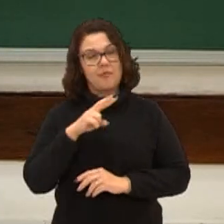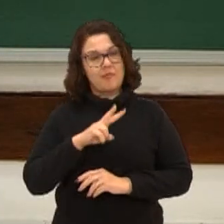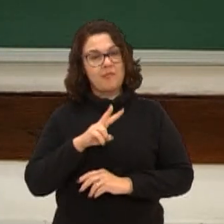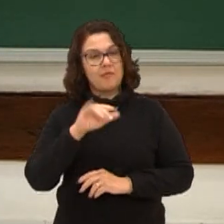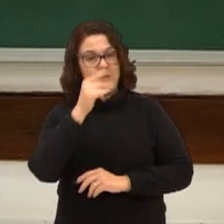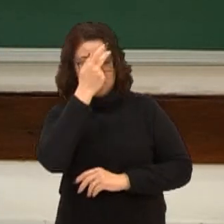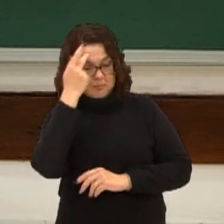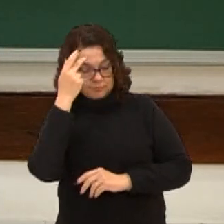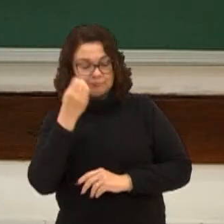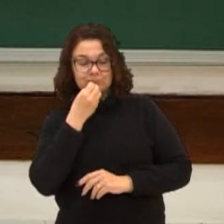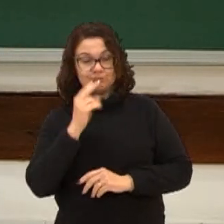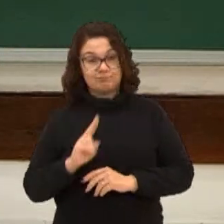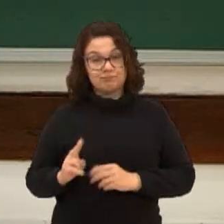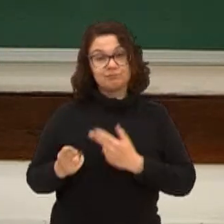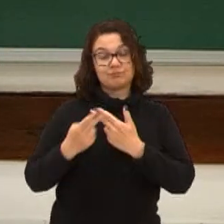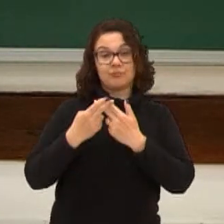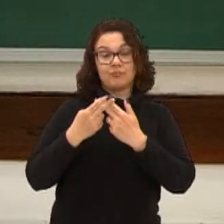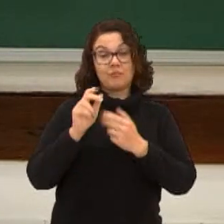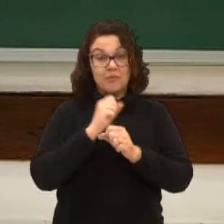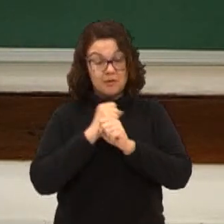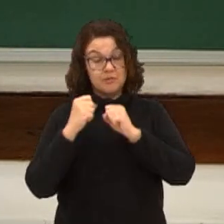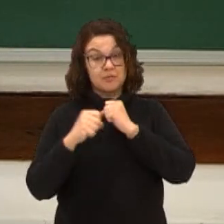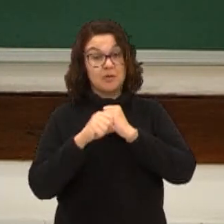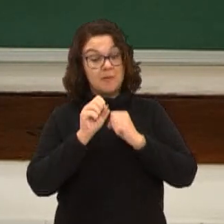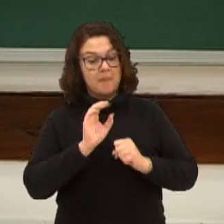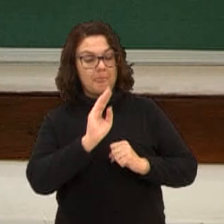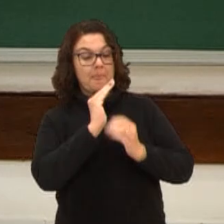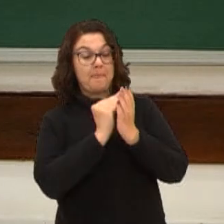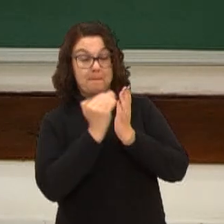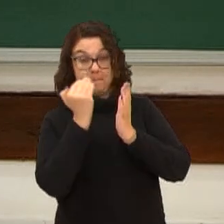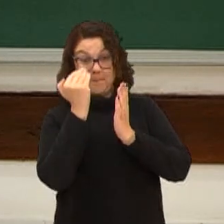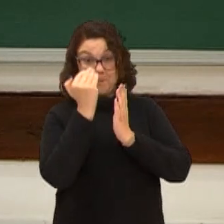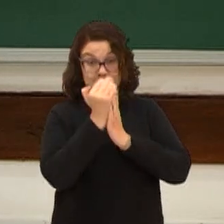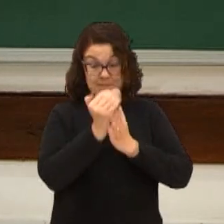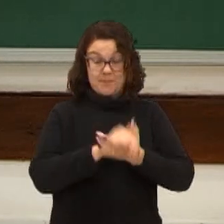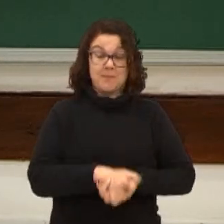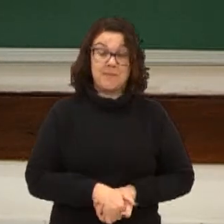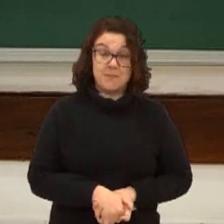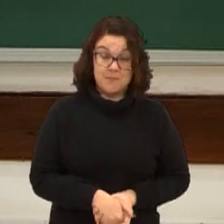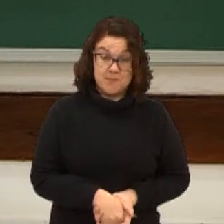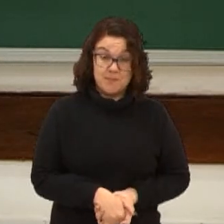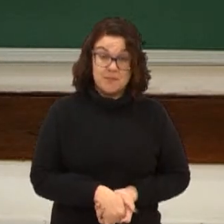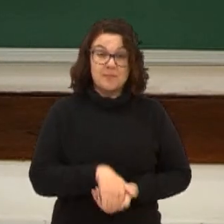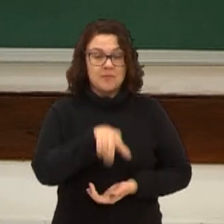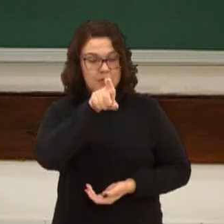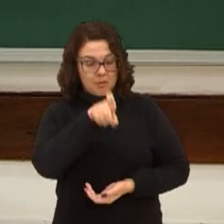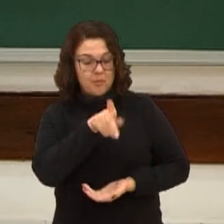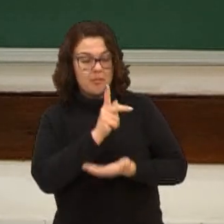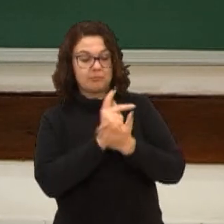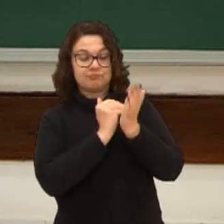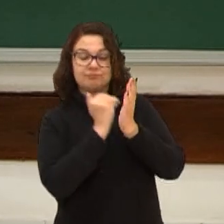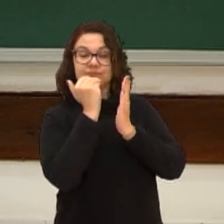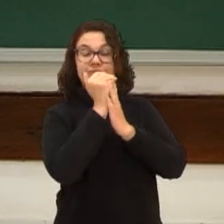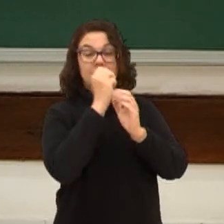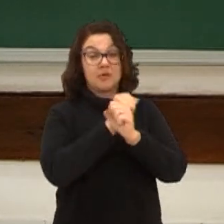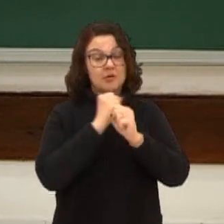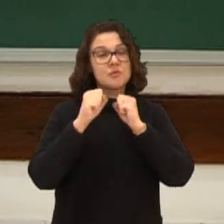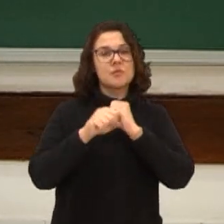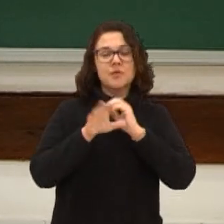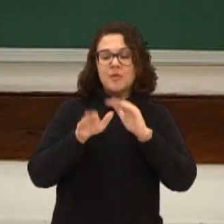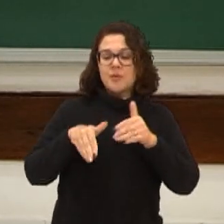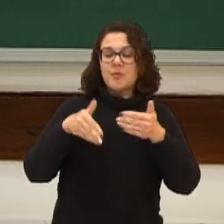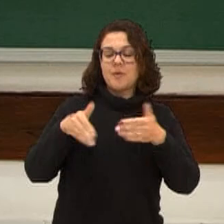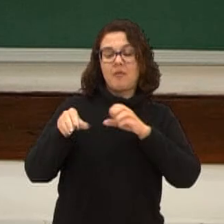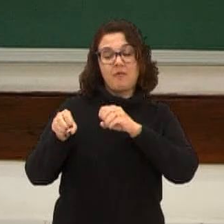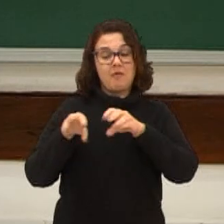membro útil na sociedade, mas além disso, né, de ser um membro útil na sociedade, o que